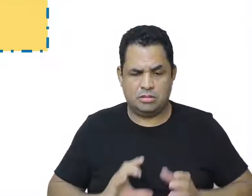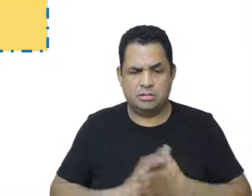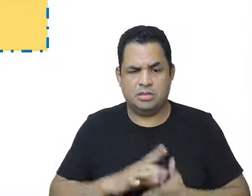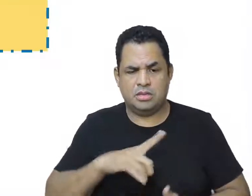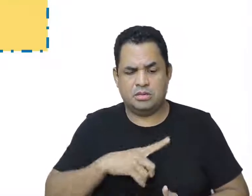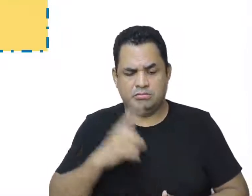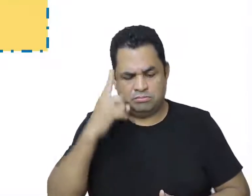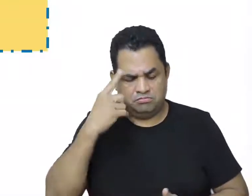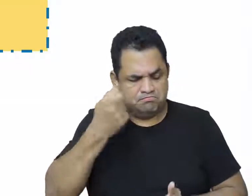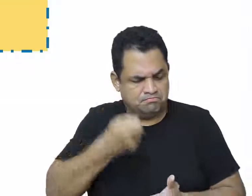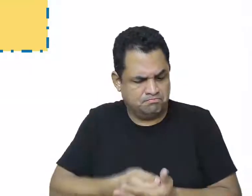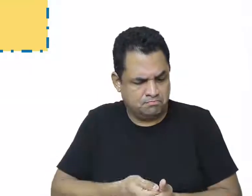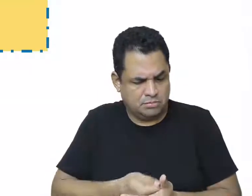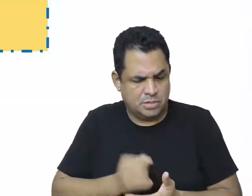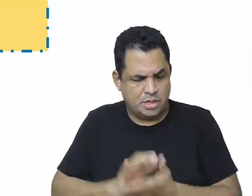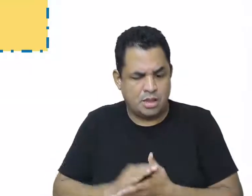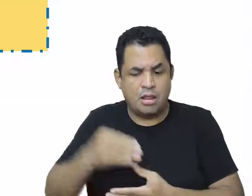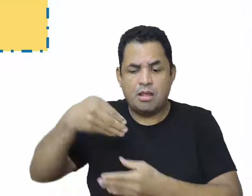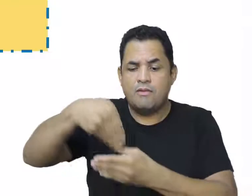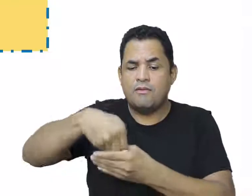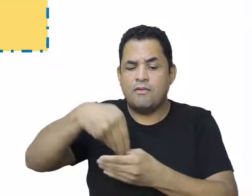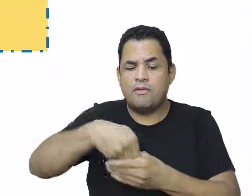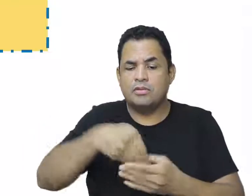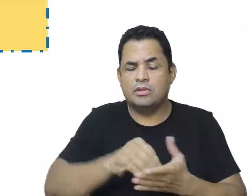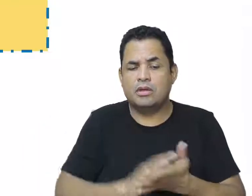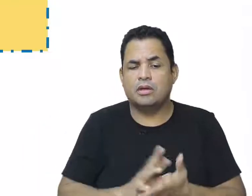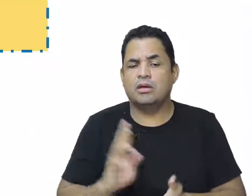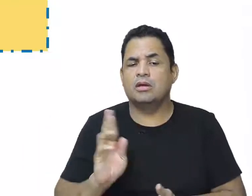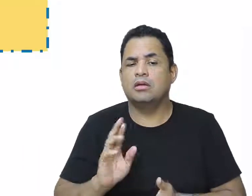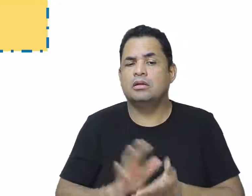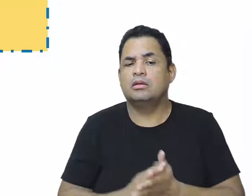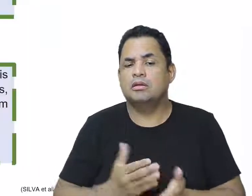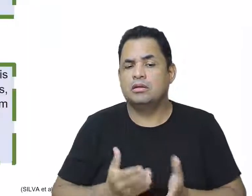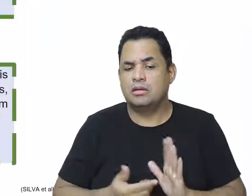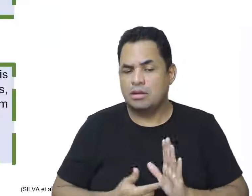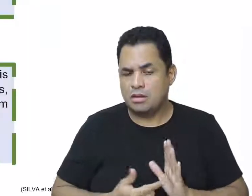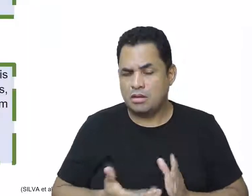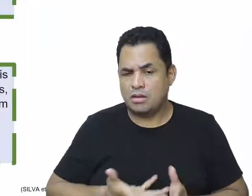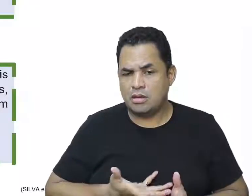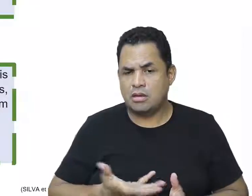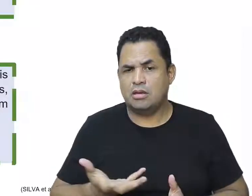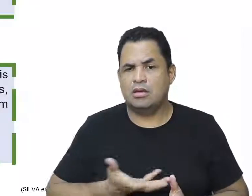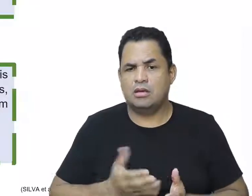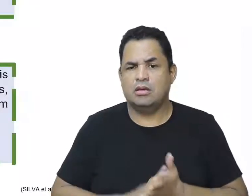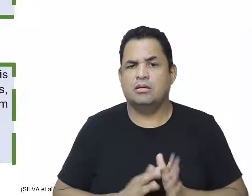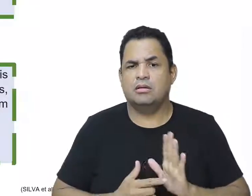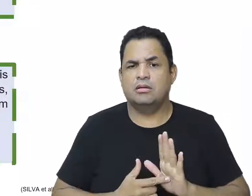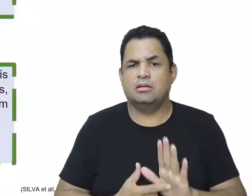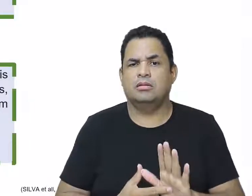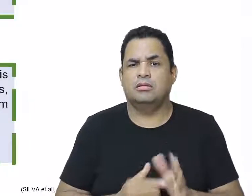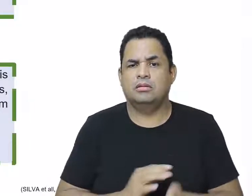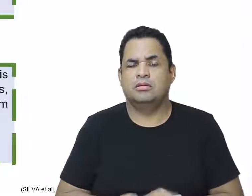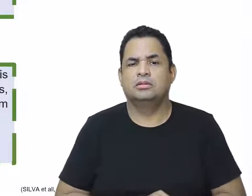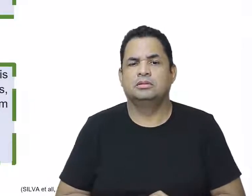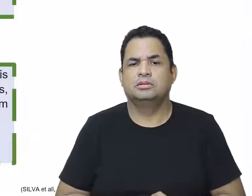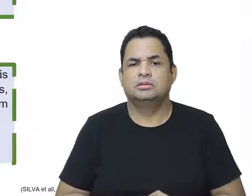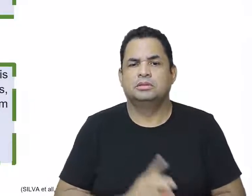decisão dele de eleger quem ele quer que o represente. Já a